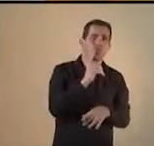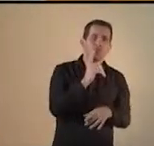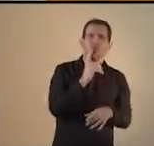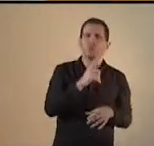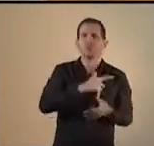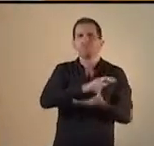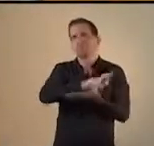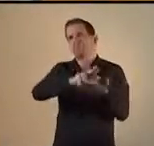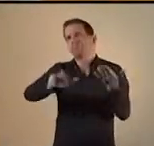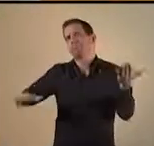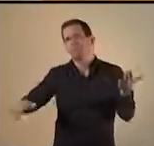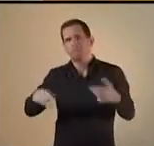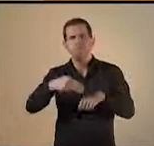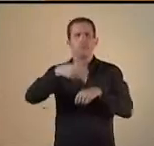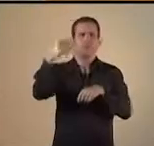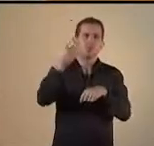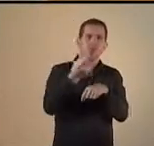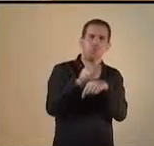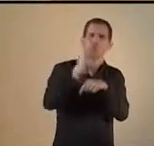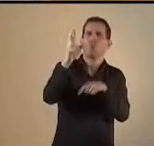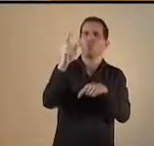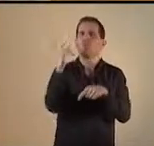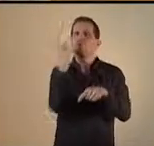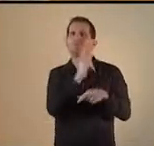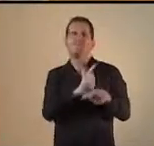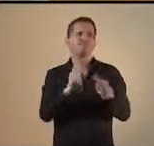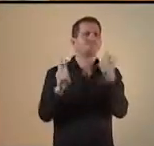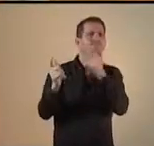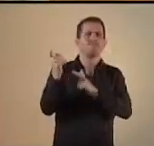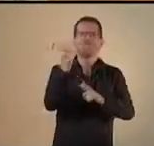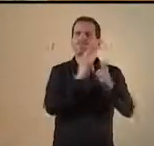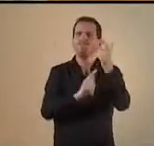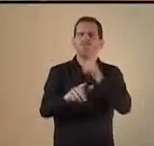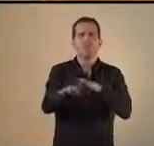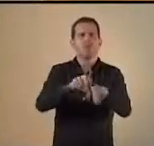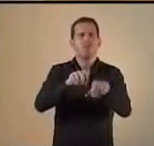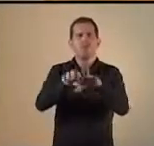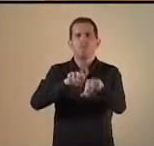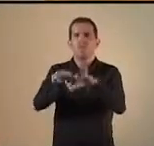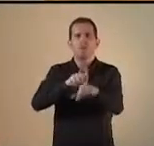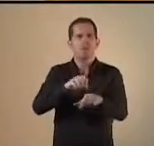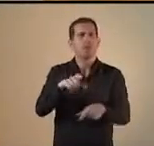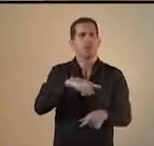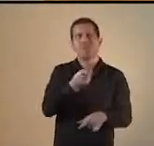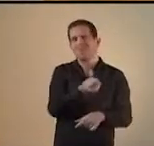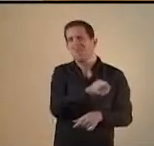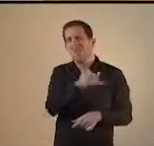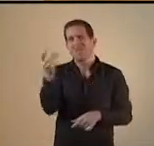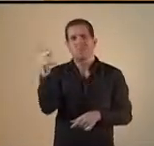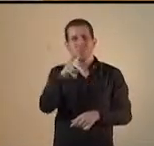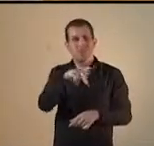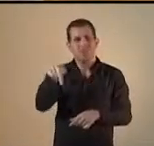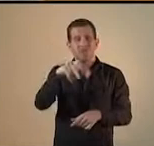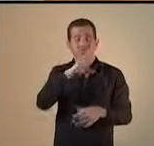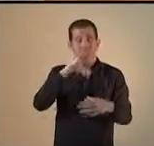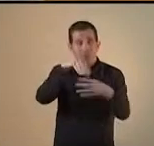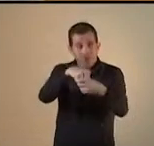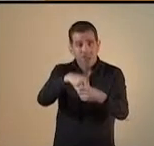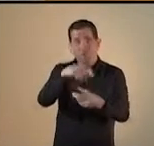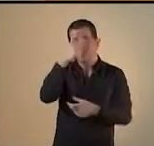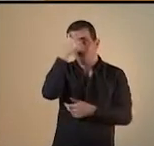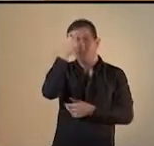estudando, estão alcançando pós-graduações, né? Então, assim, temos vários professores nas universidades